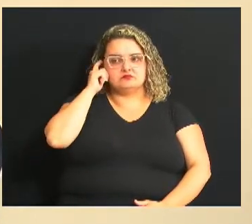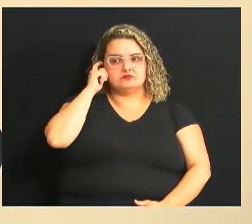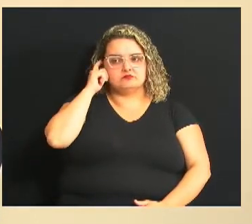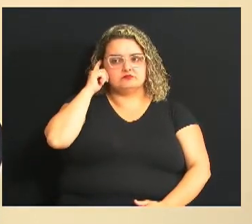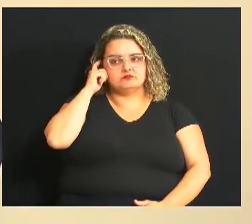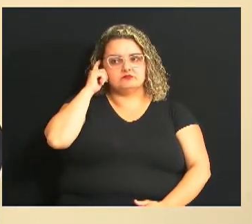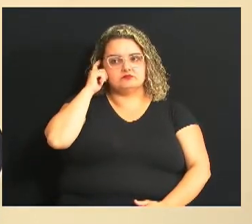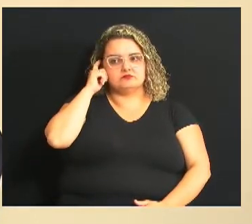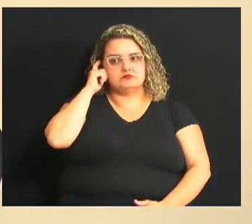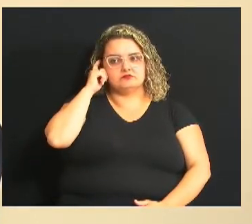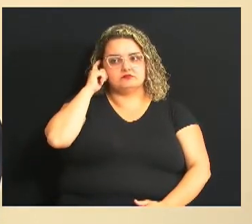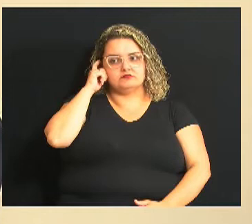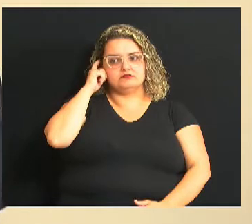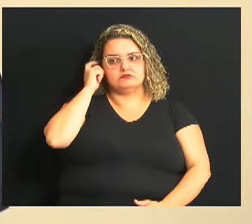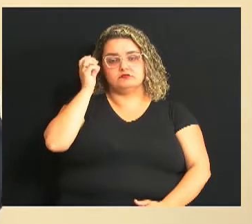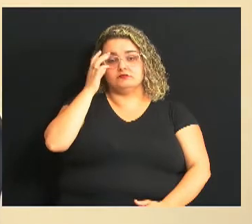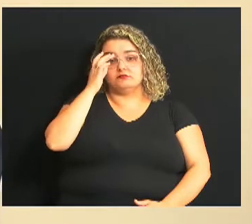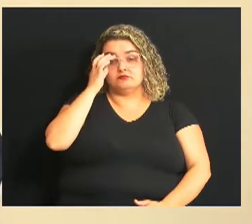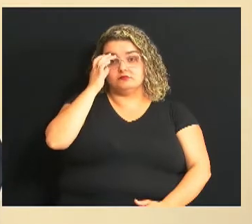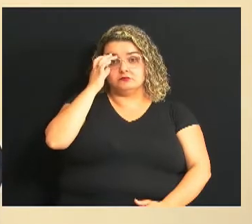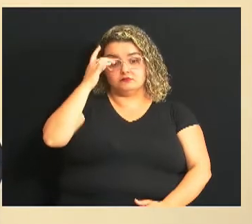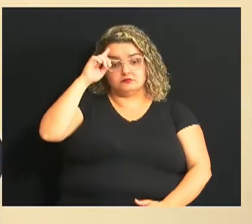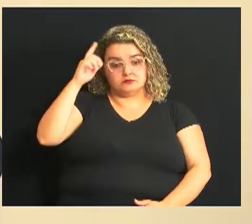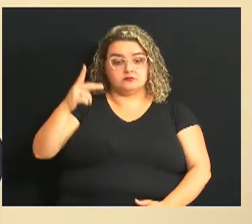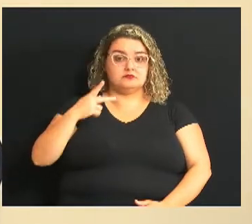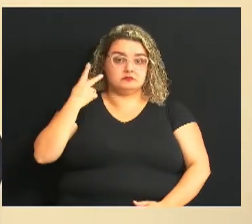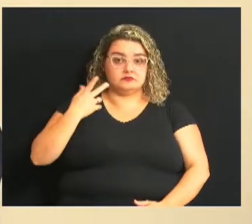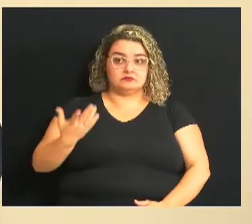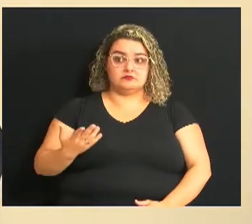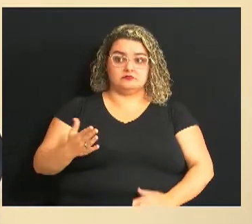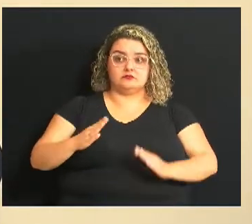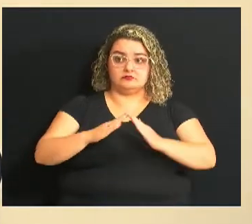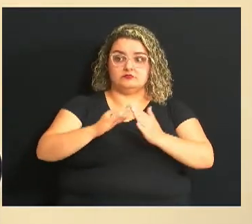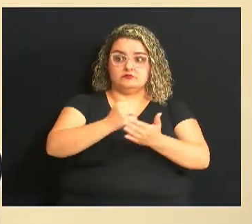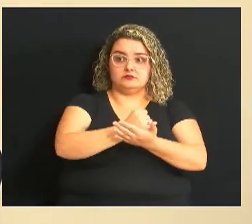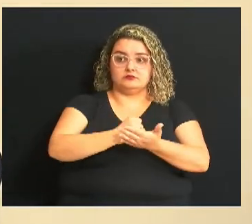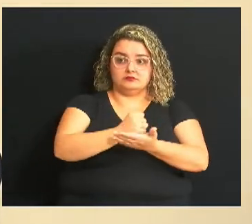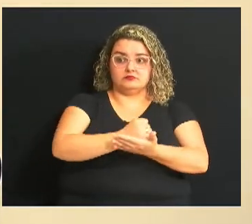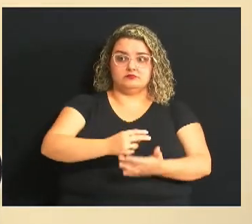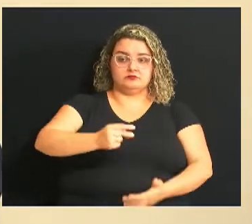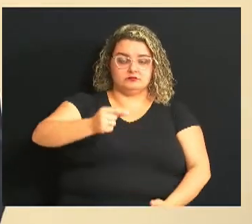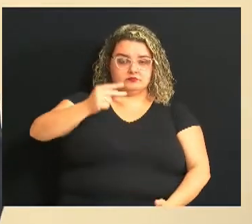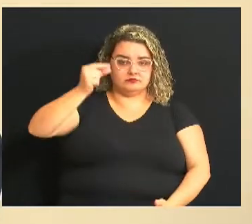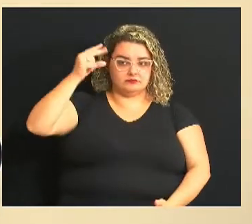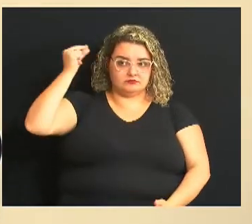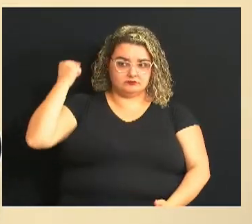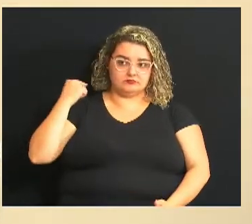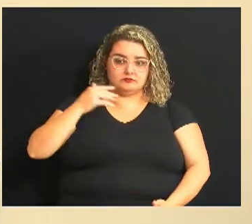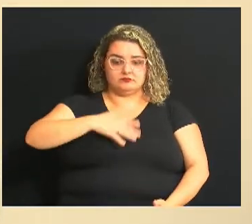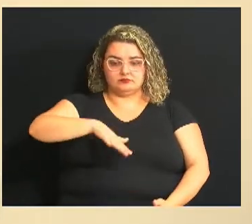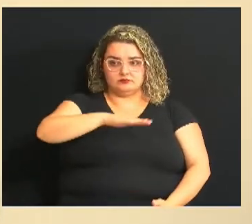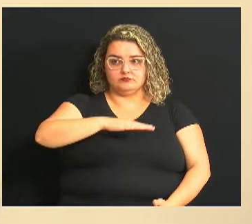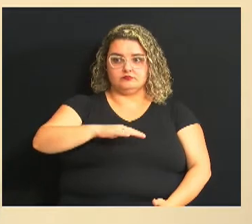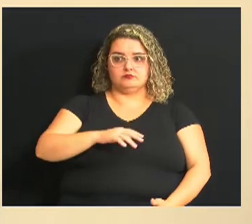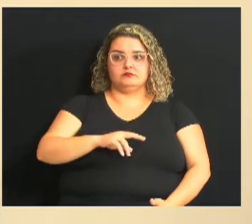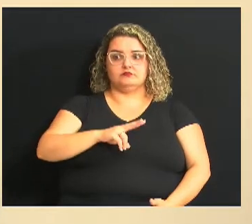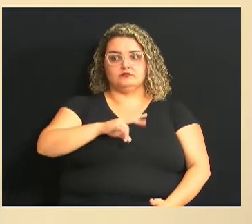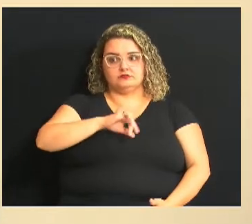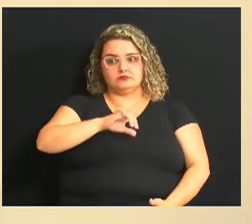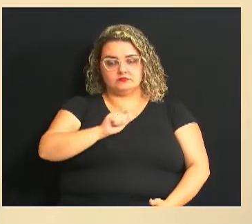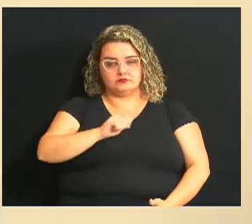um vereador na nossa cidade de Campinas. Sou um farmacêutico há muito tempo na minha região lá da Vila Boa